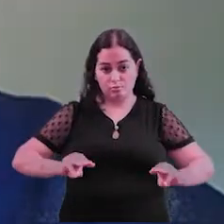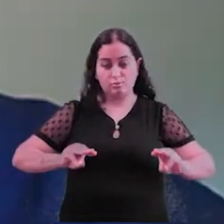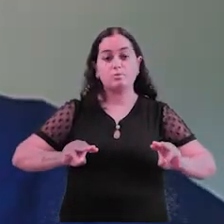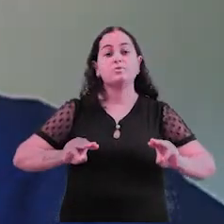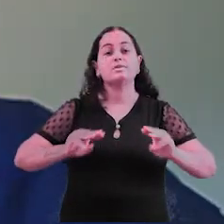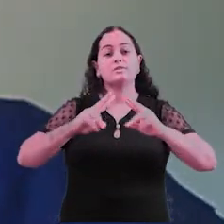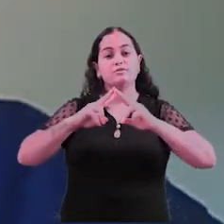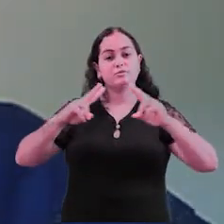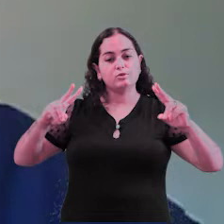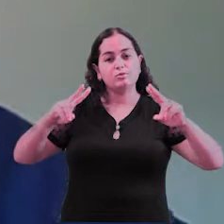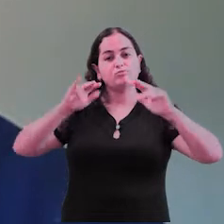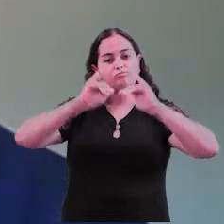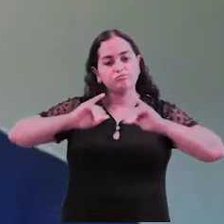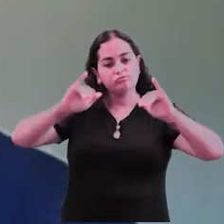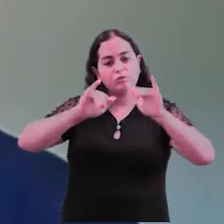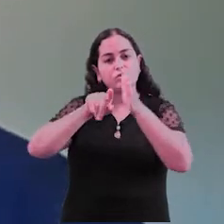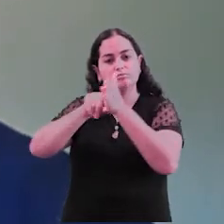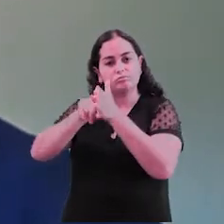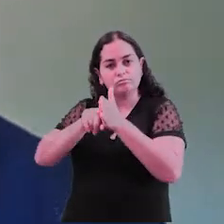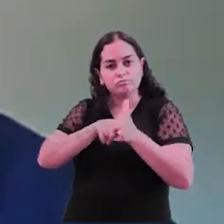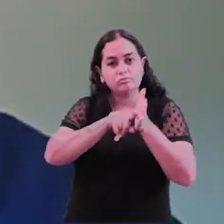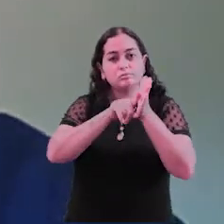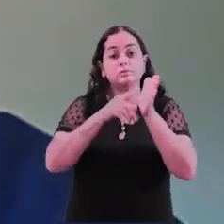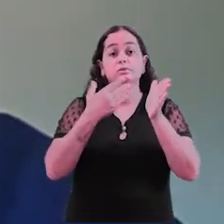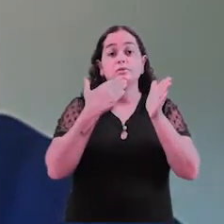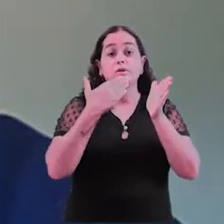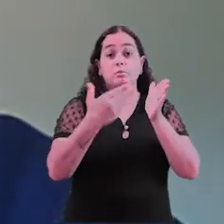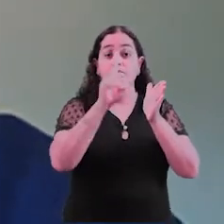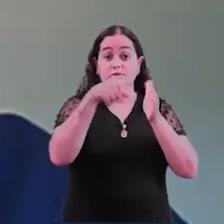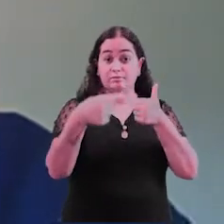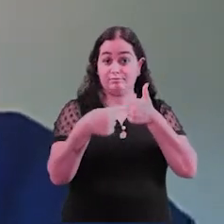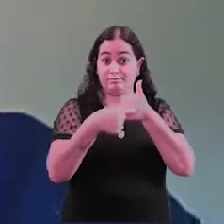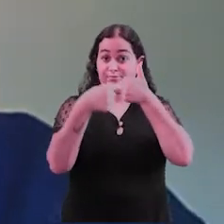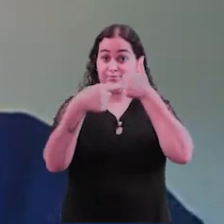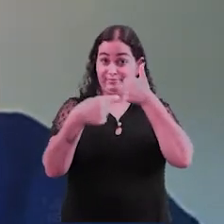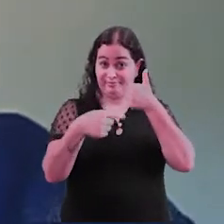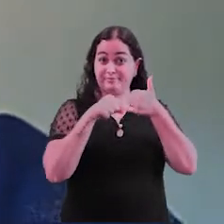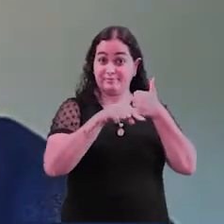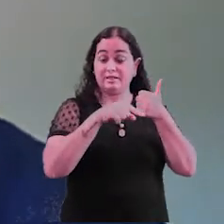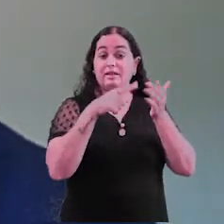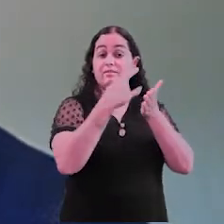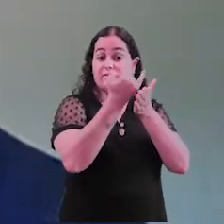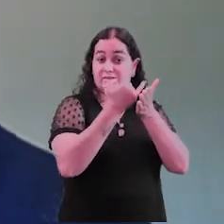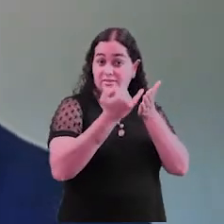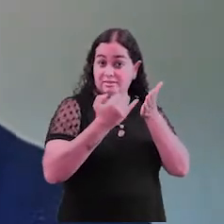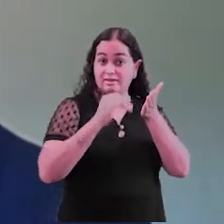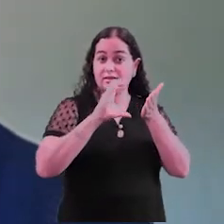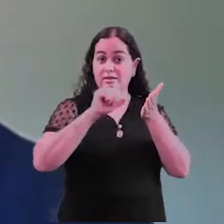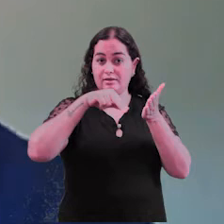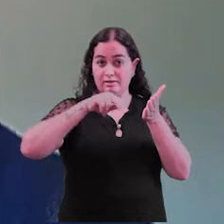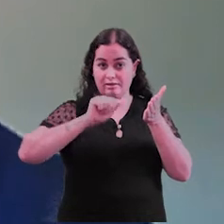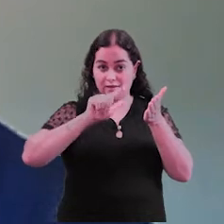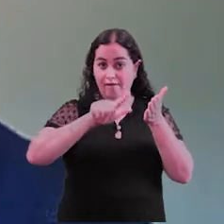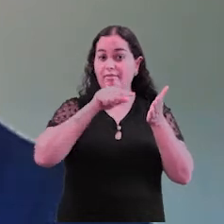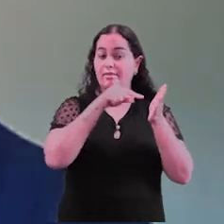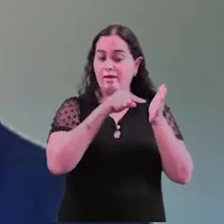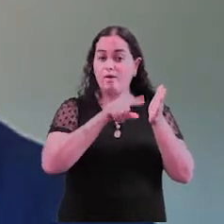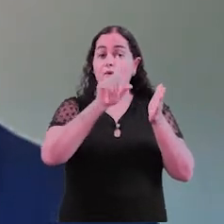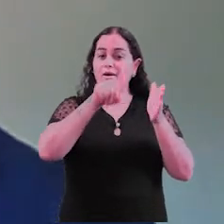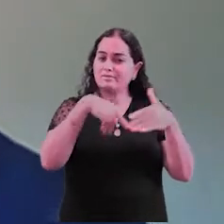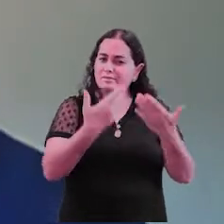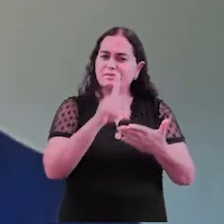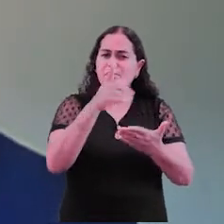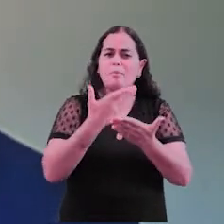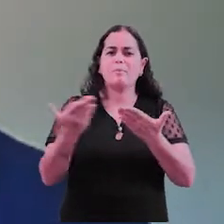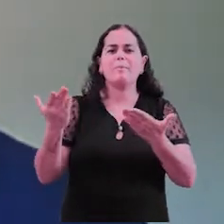Virtuais e Divulgação Científica. Pedimos para que ativem o sininho no YouTube e inscrevam-se no canal do Fala Ciência.